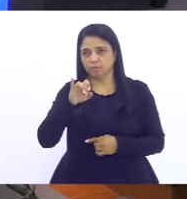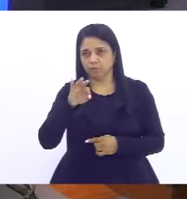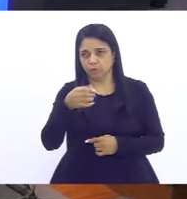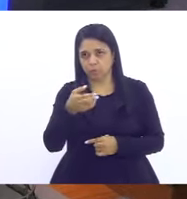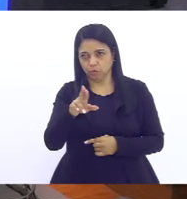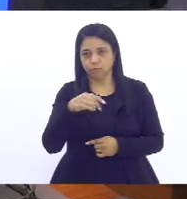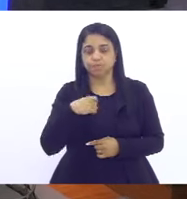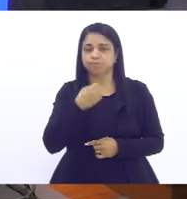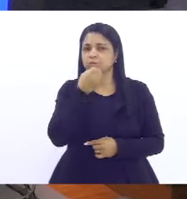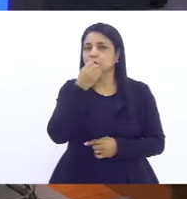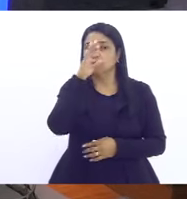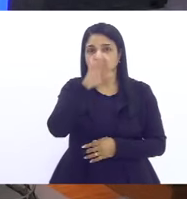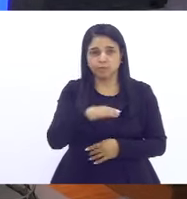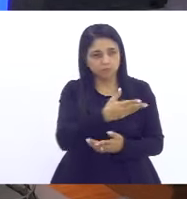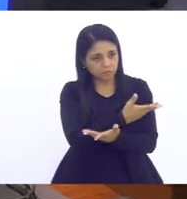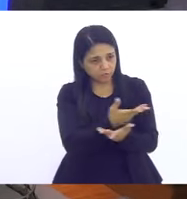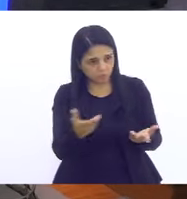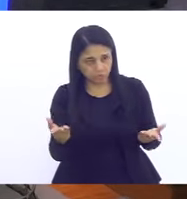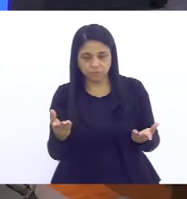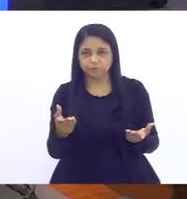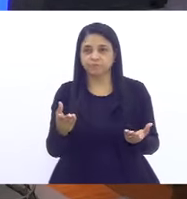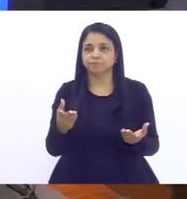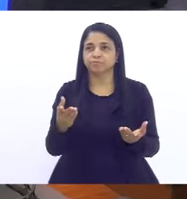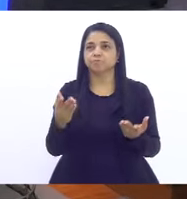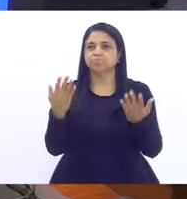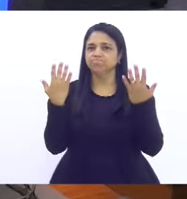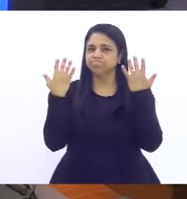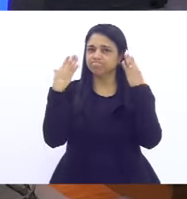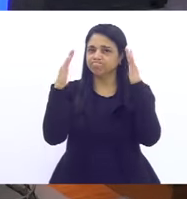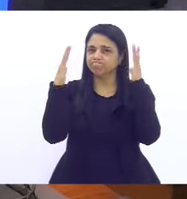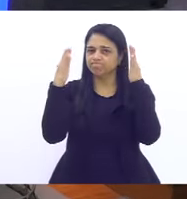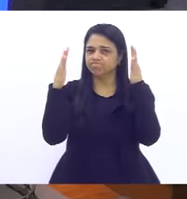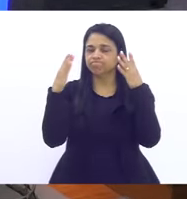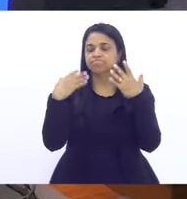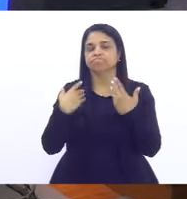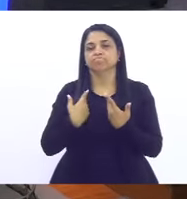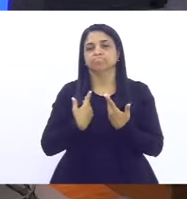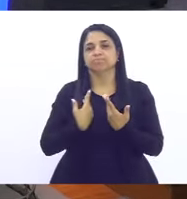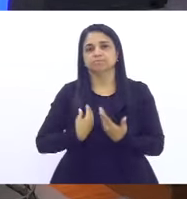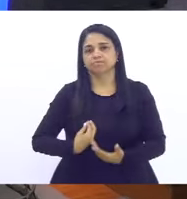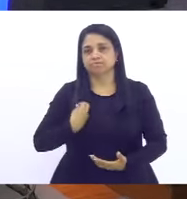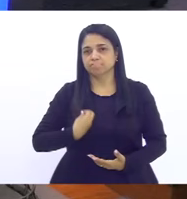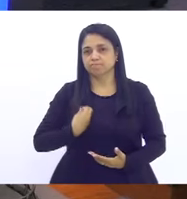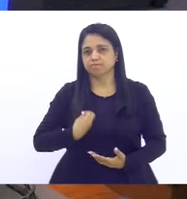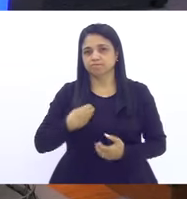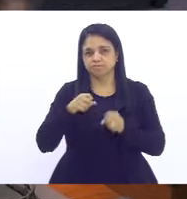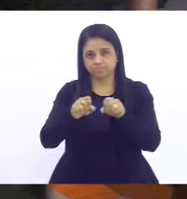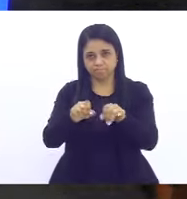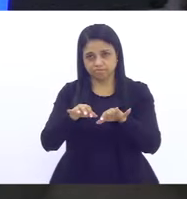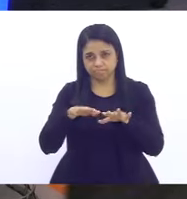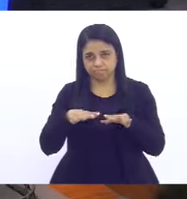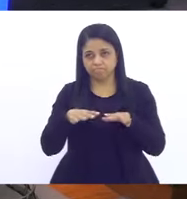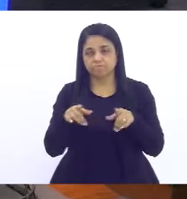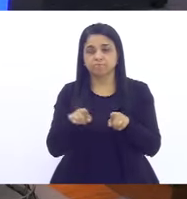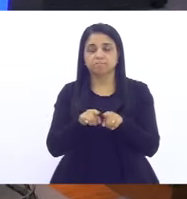Bom, boa tarde a todos e todas. Saudar a presença de todos aqui no plenário, dos deputados presentes na figura do